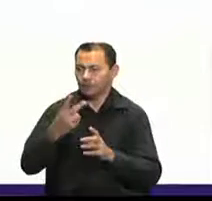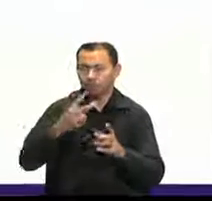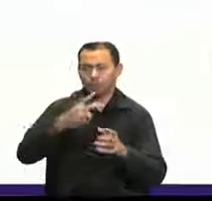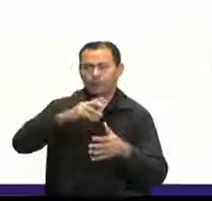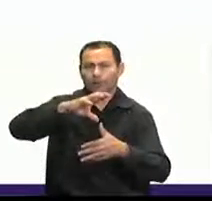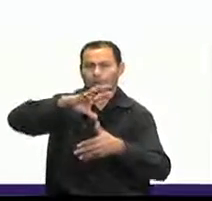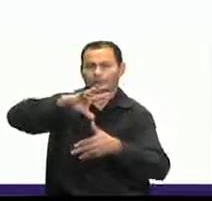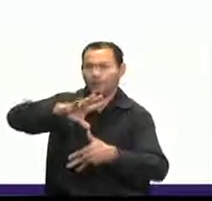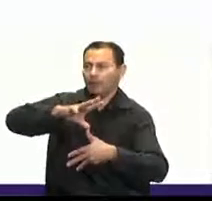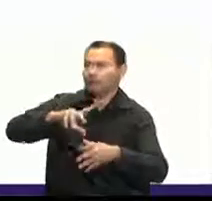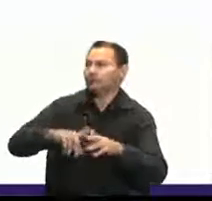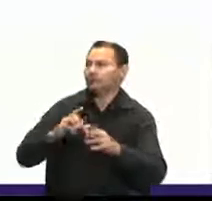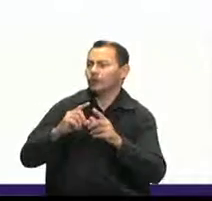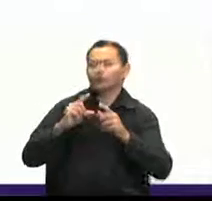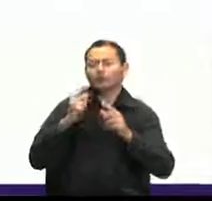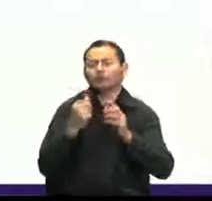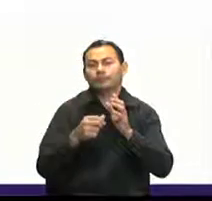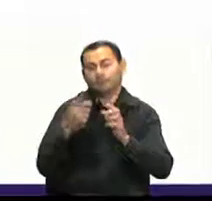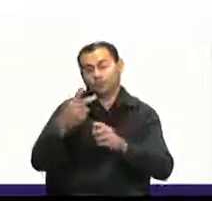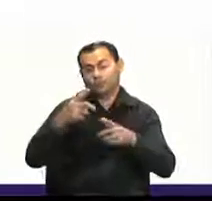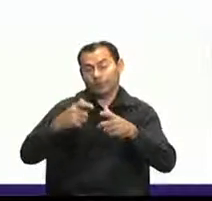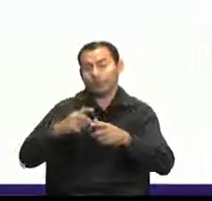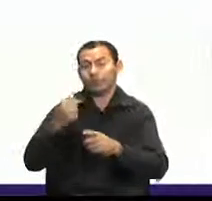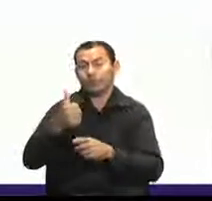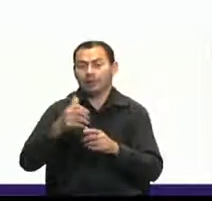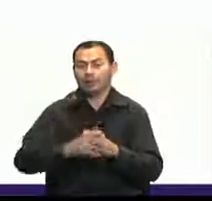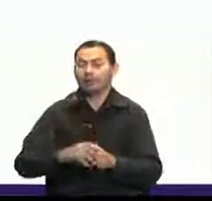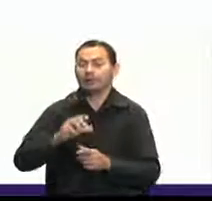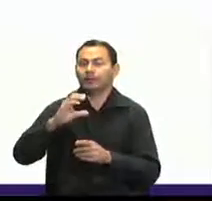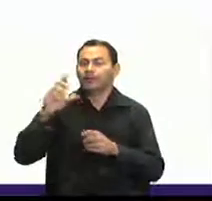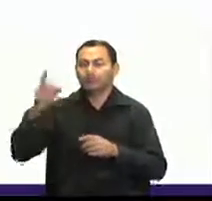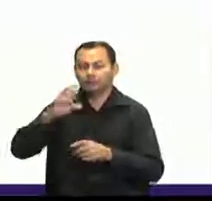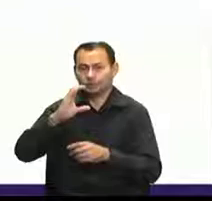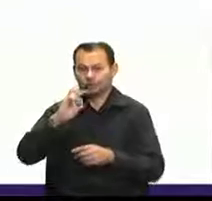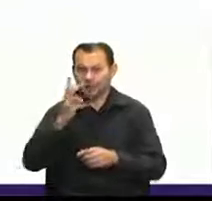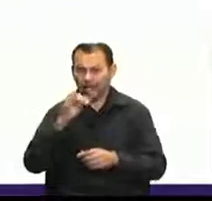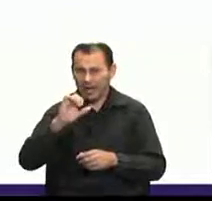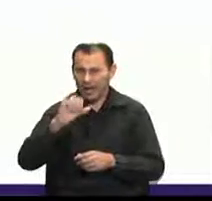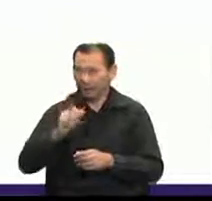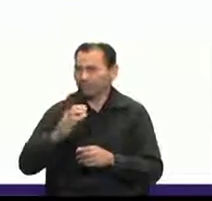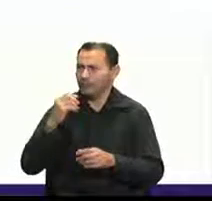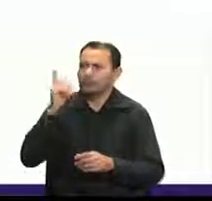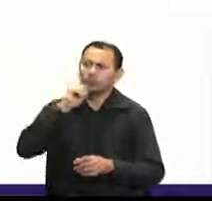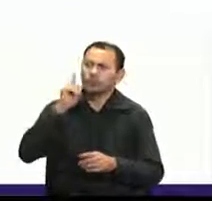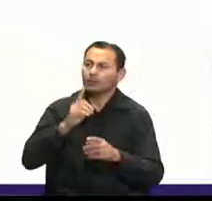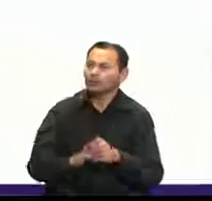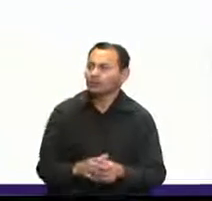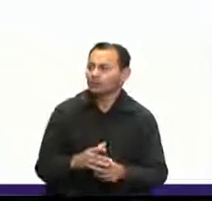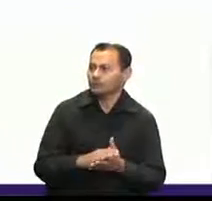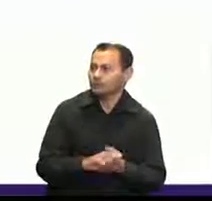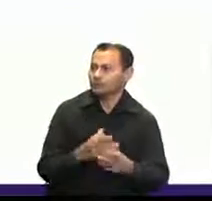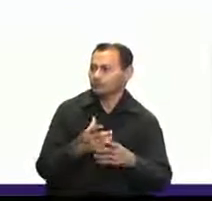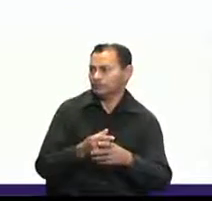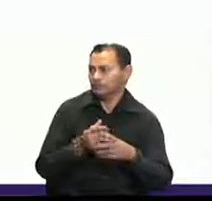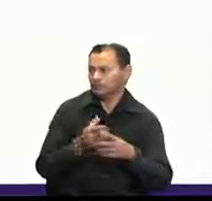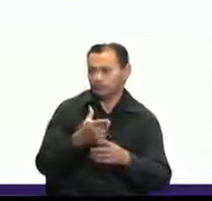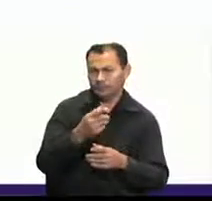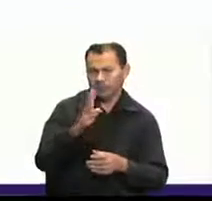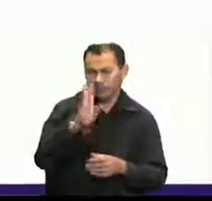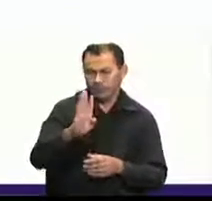de chicago nos estados unidos porém 2017 tivemos o surgimento da b 3